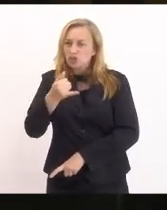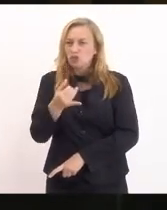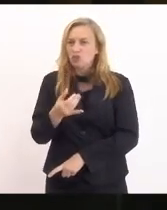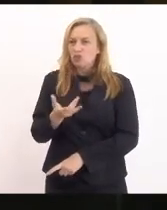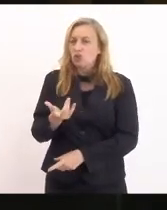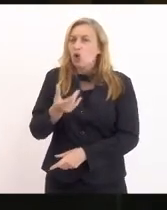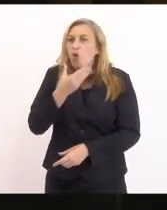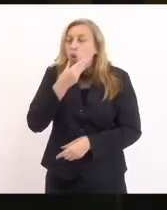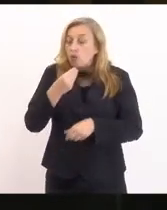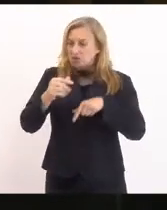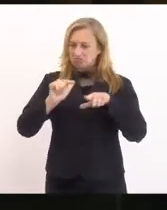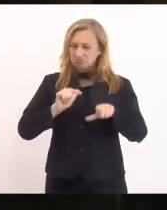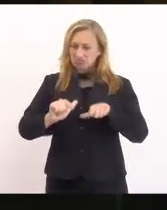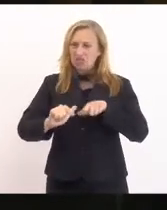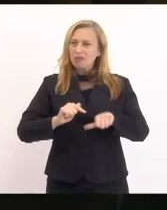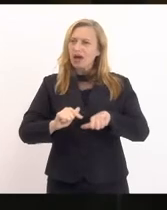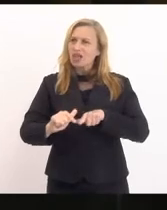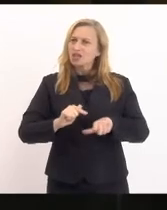O trabalhador